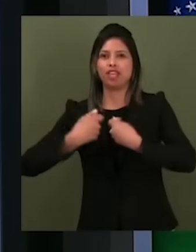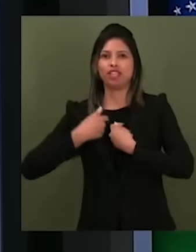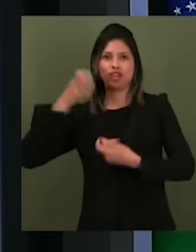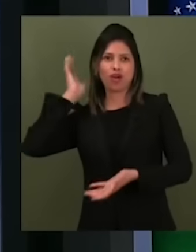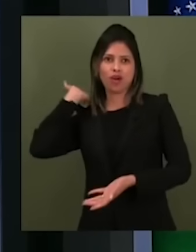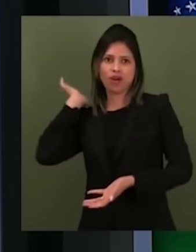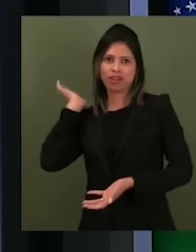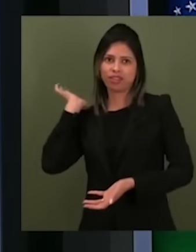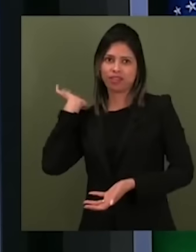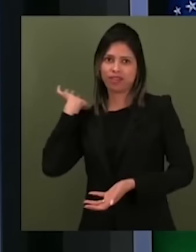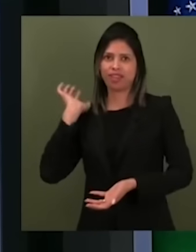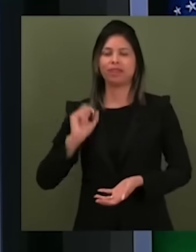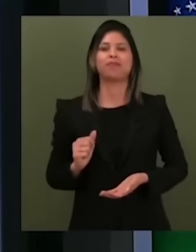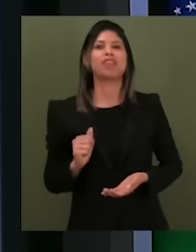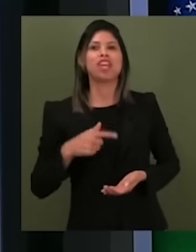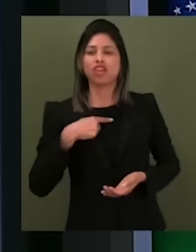após minha segunda ida à colmeia.